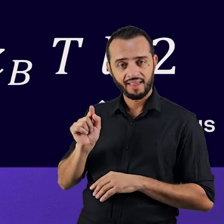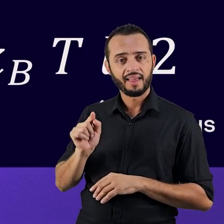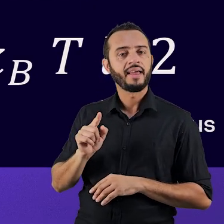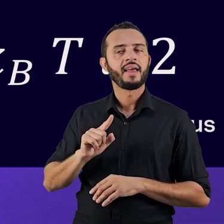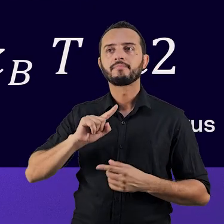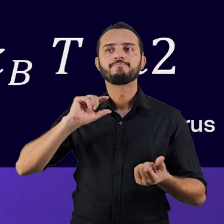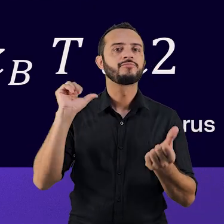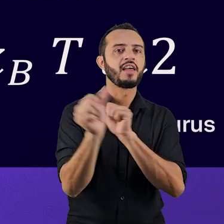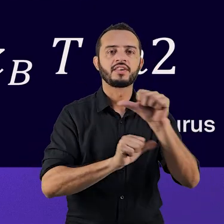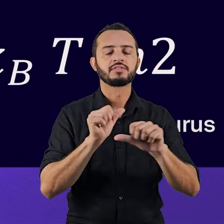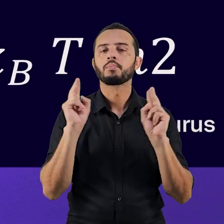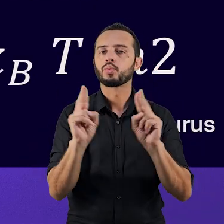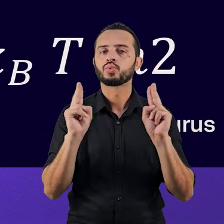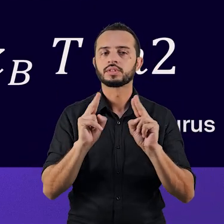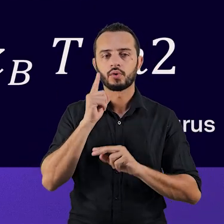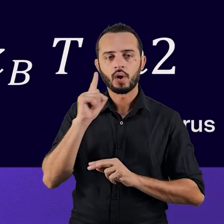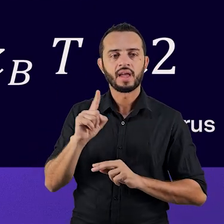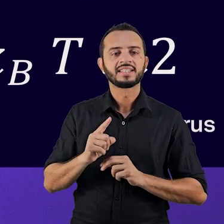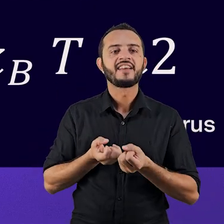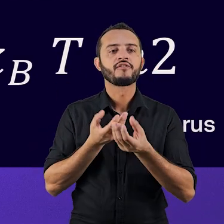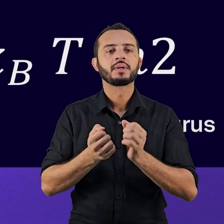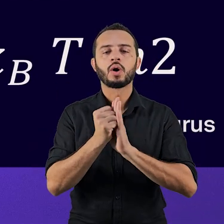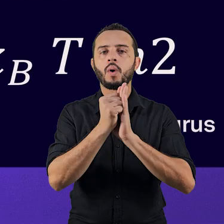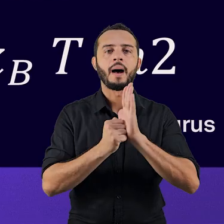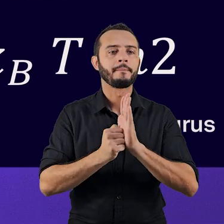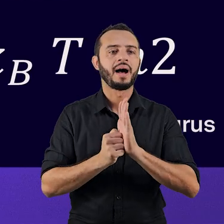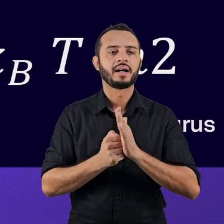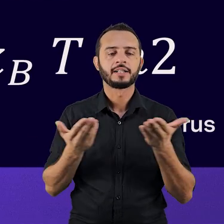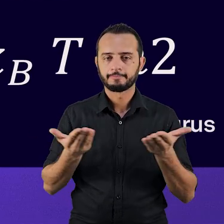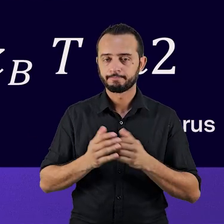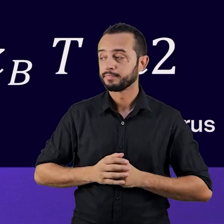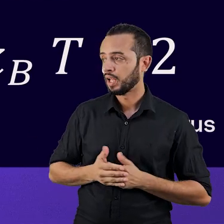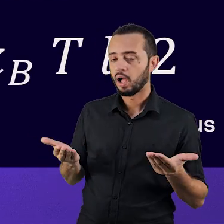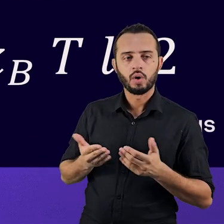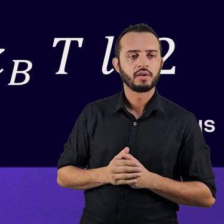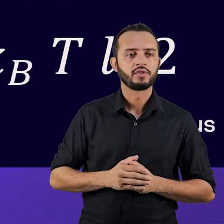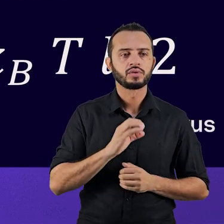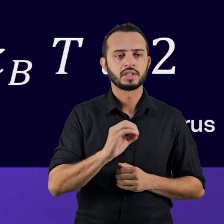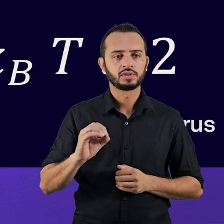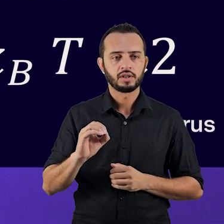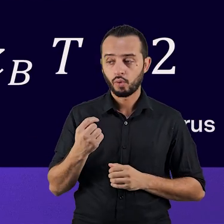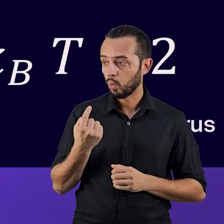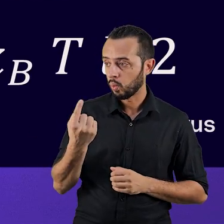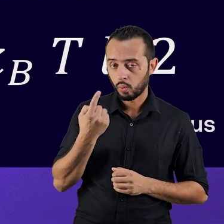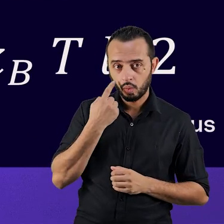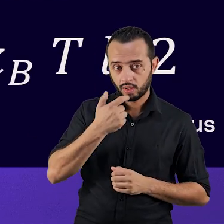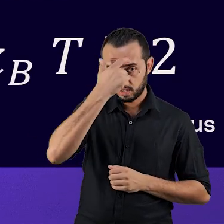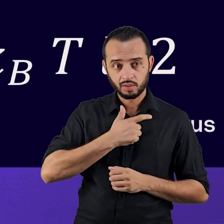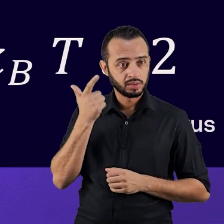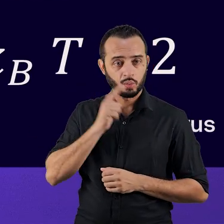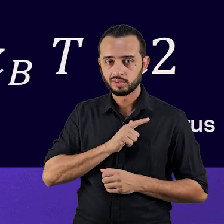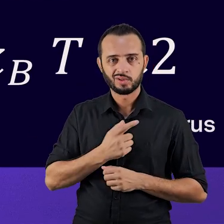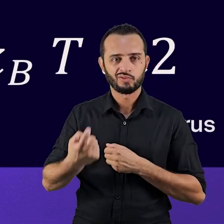porta irreversível. Ela apaga a informação. Se eu aplicar a porta NAND aqui ó, no 00 e for para o 1, eu não